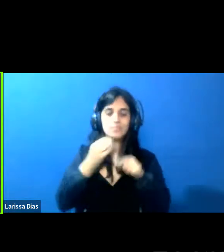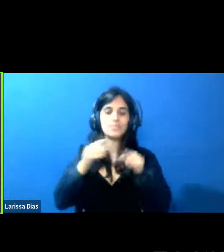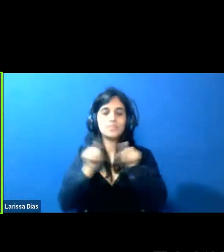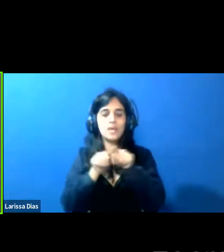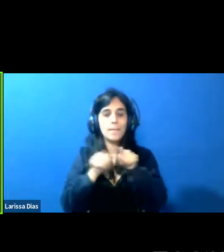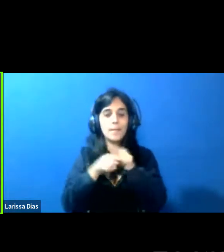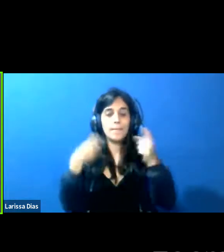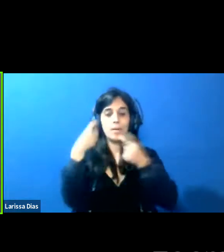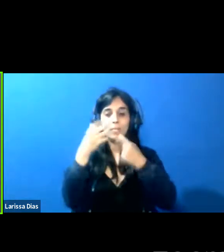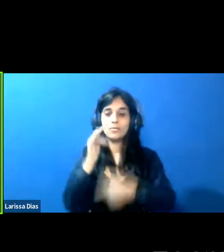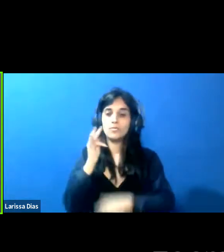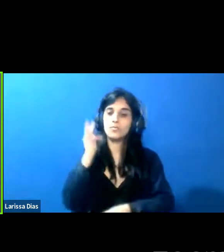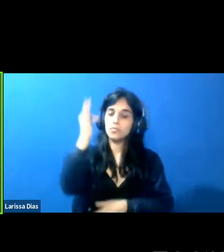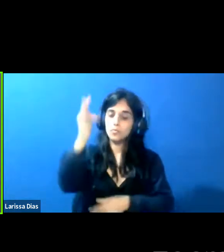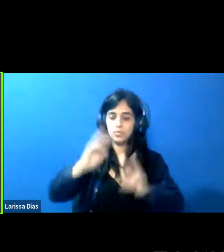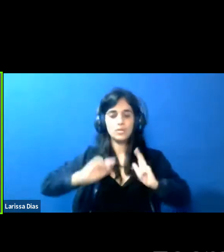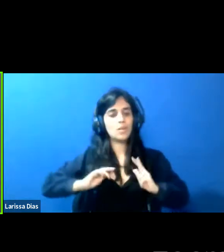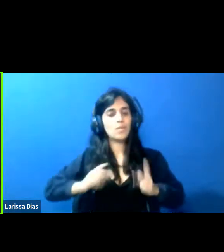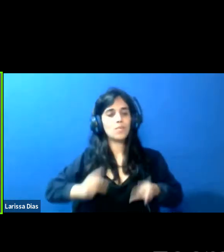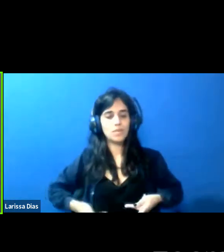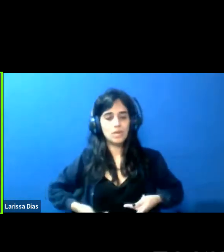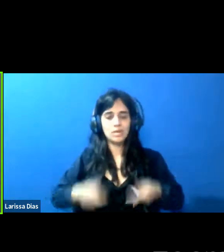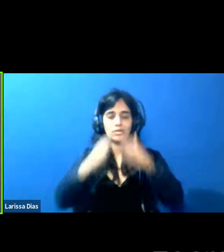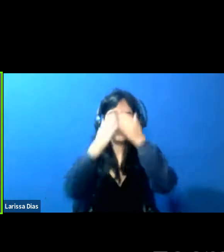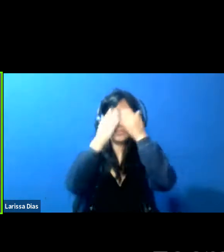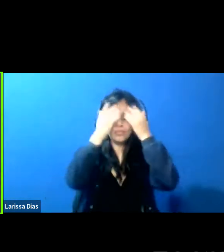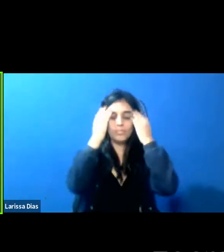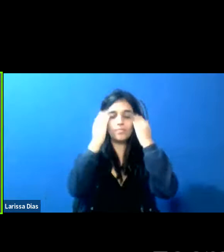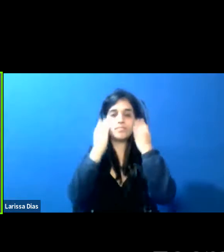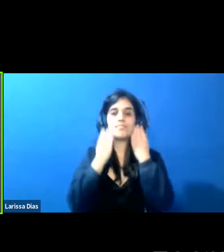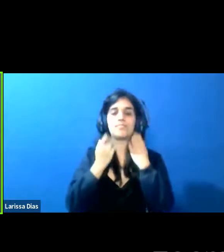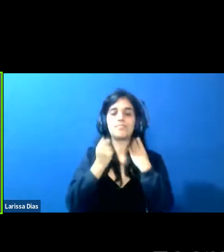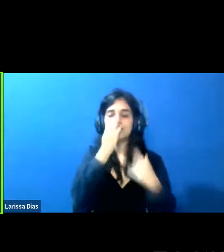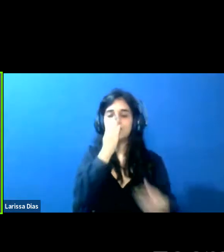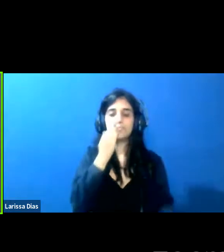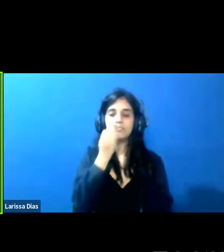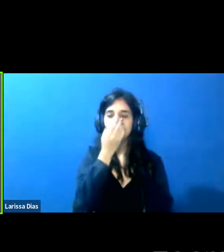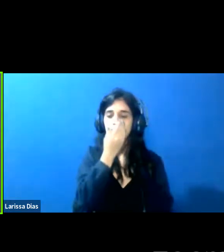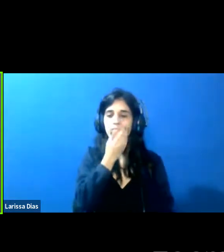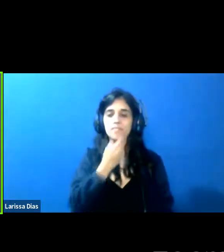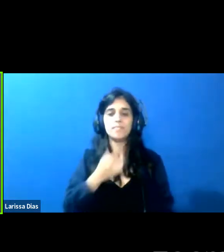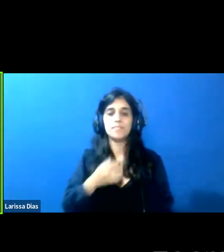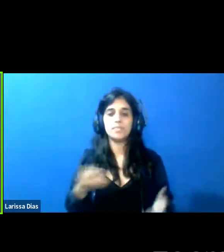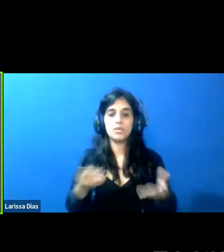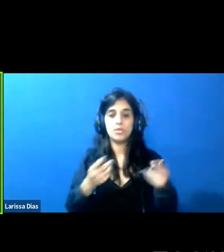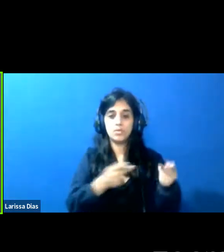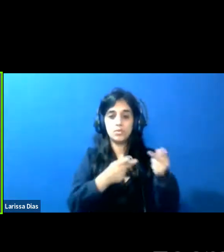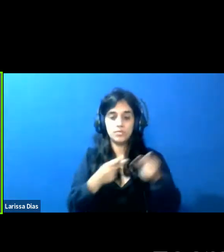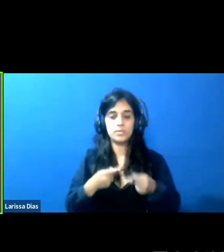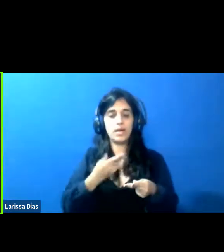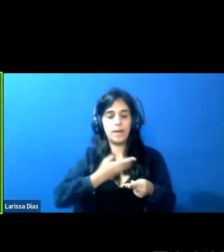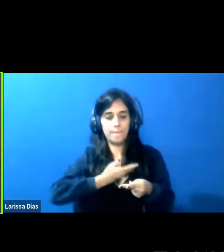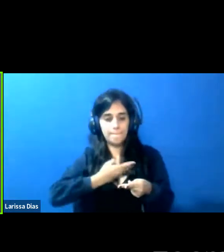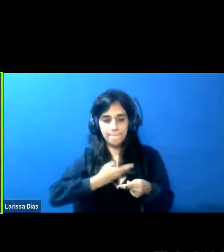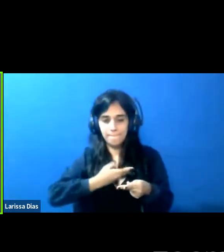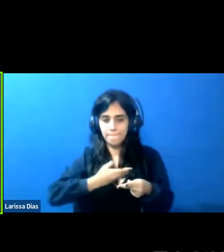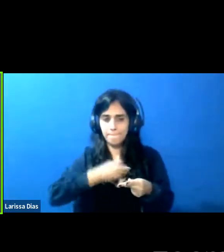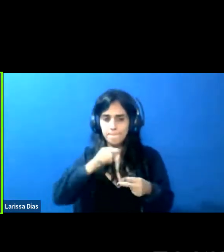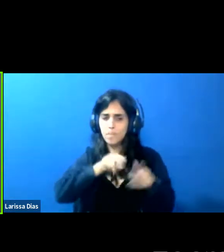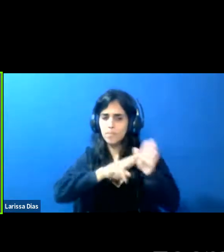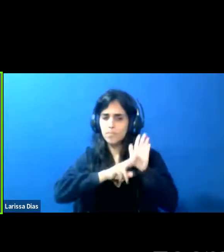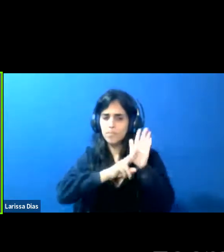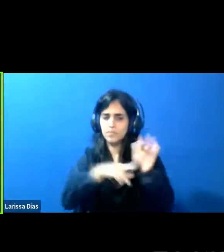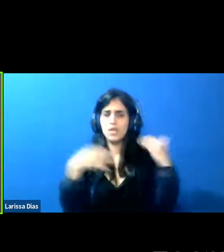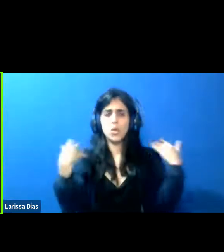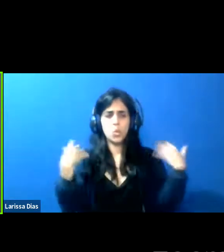humanidade. E eu já vou começar chamando uma outra companheira, minha amiga também, uma grande referência